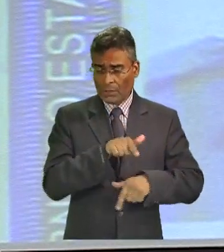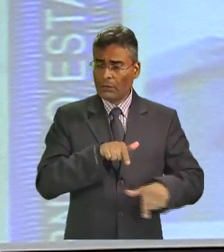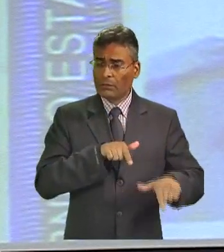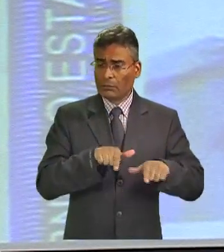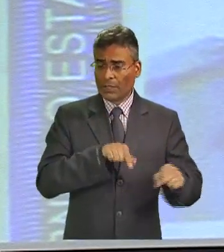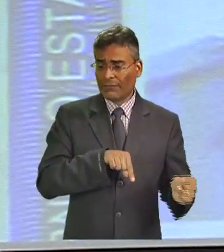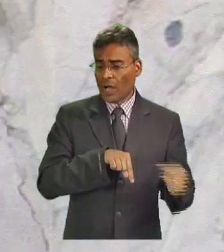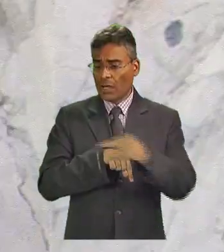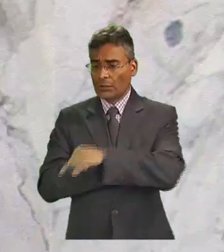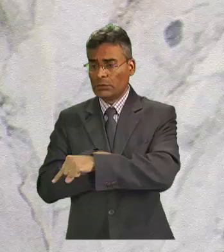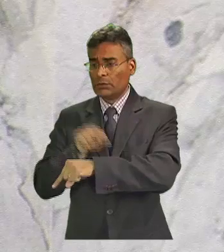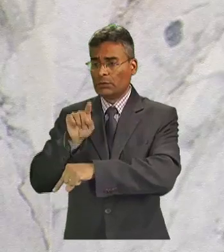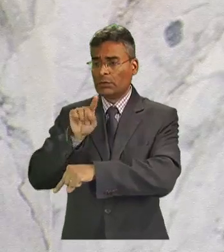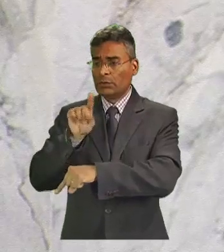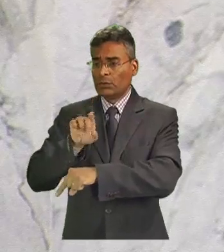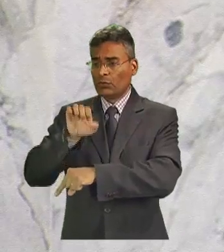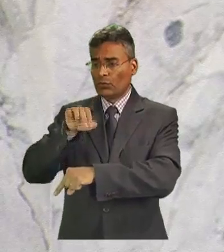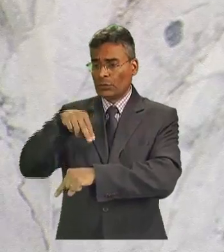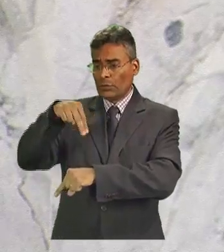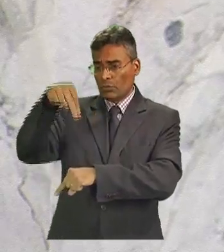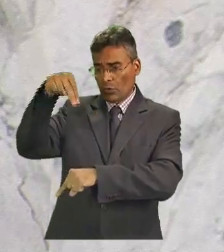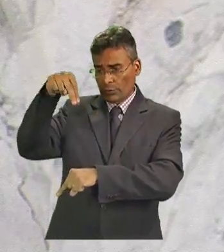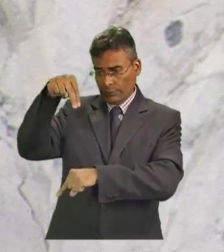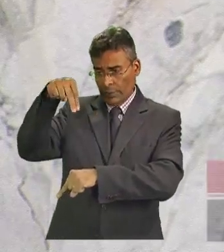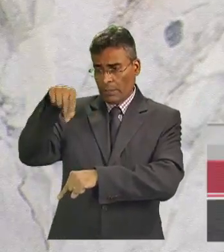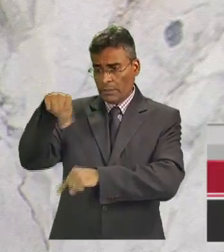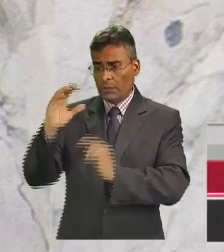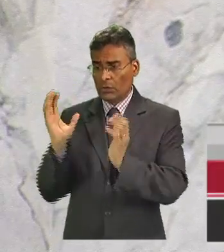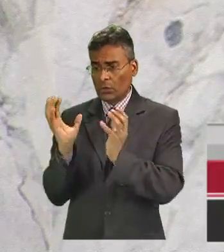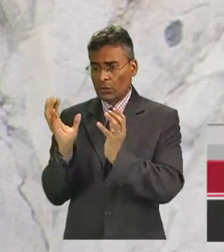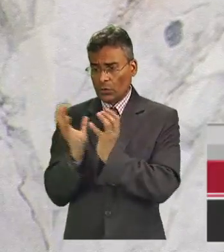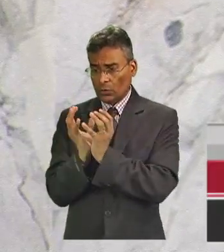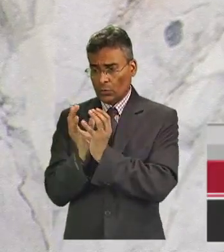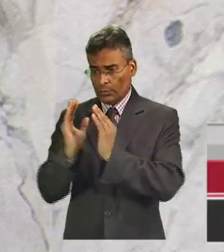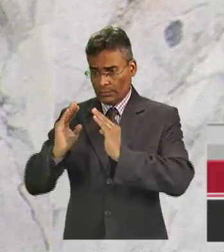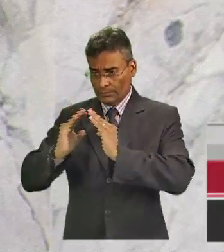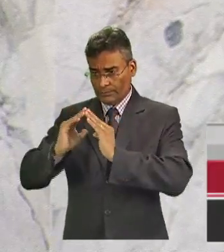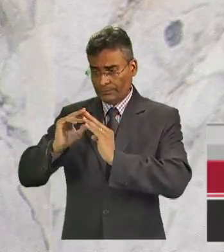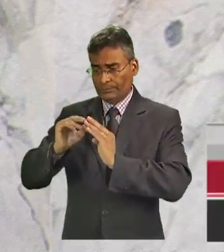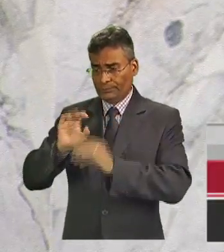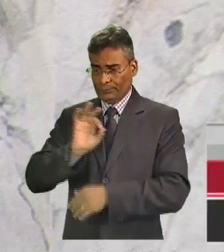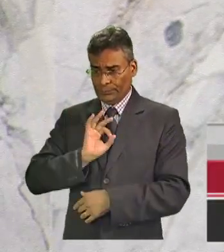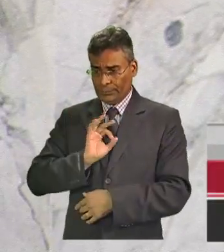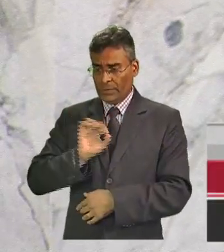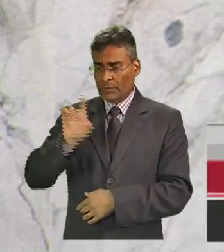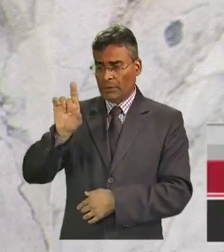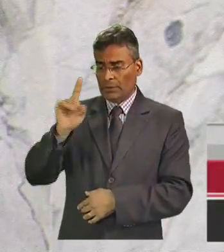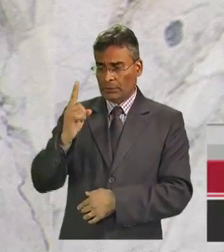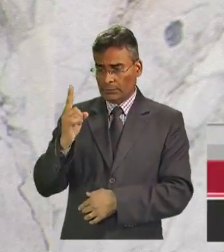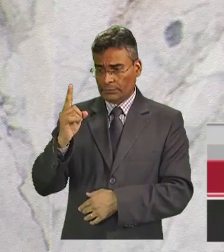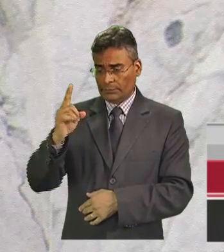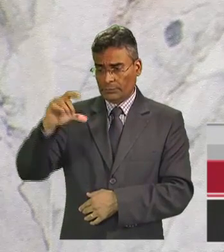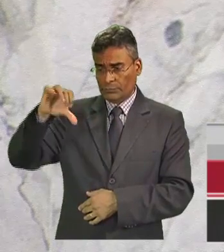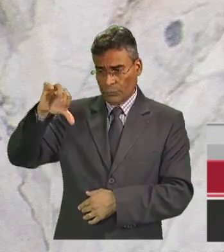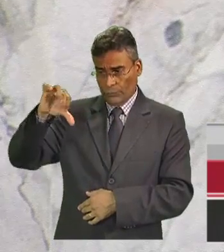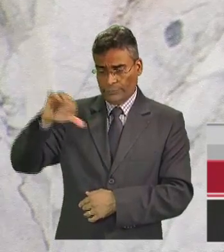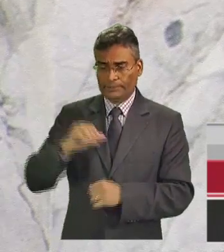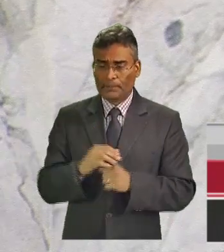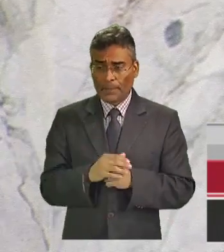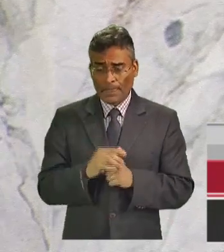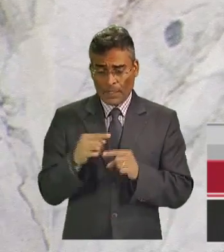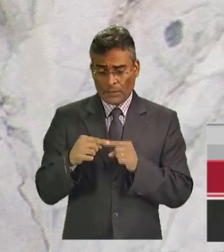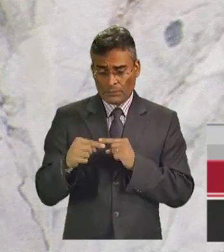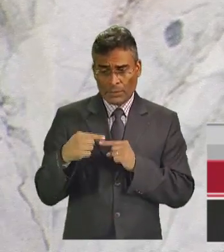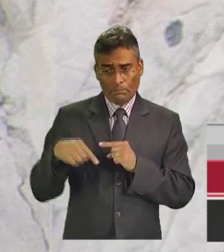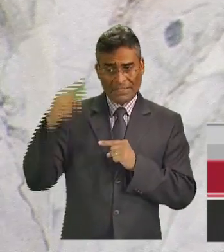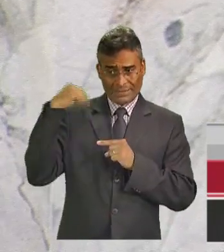Zona Norte de São Paulo, no 18º Batalhão. Ele, na última semana, na semana passada,